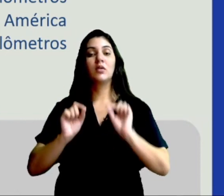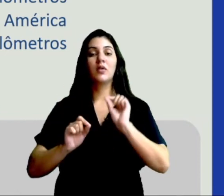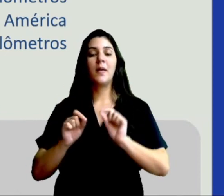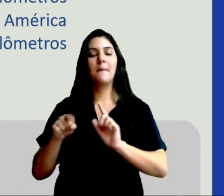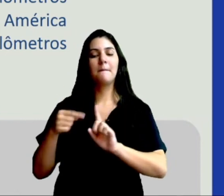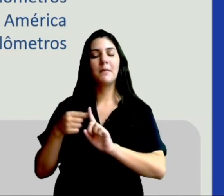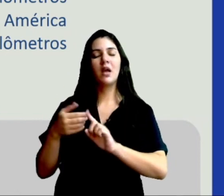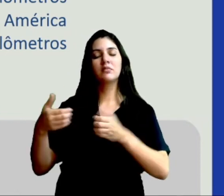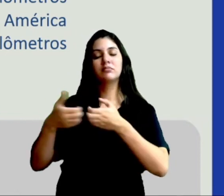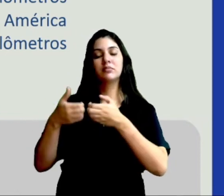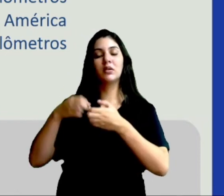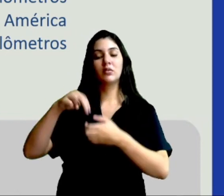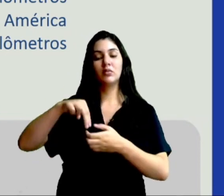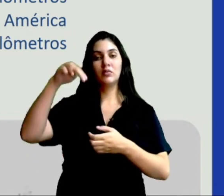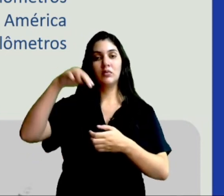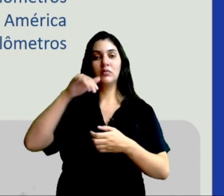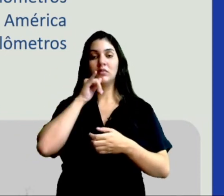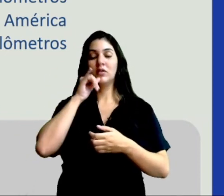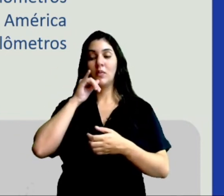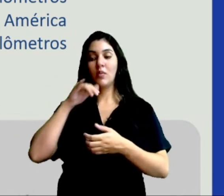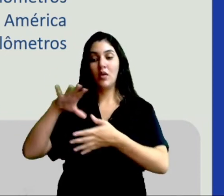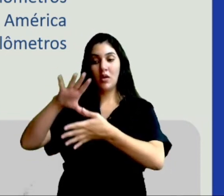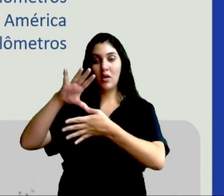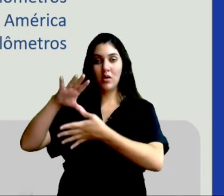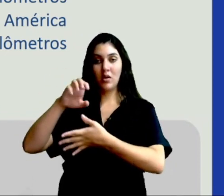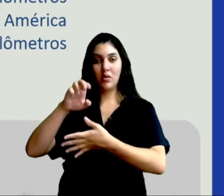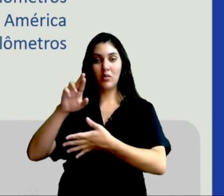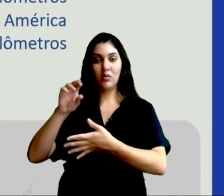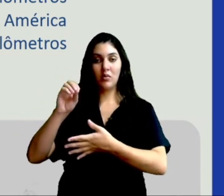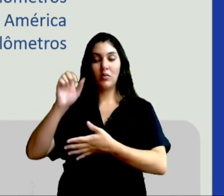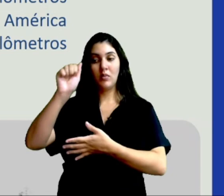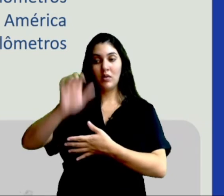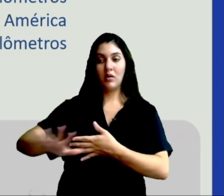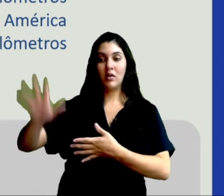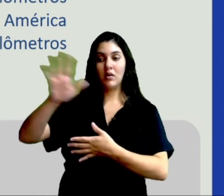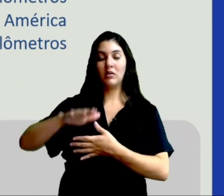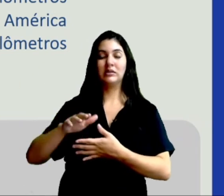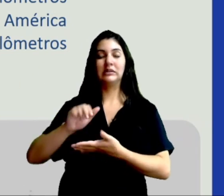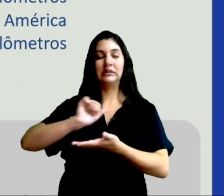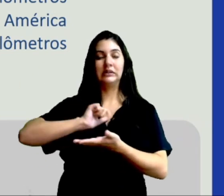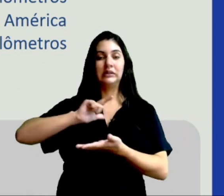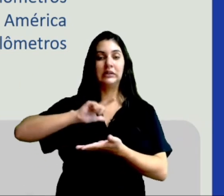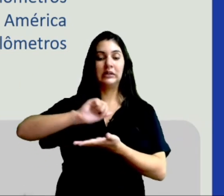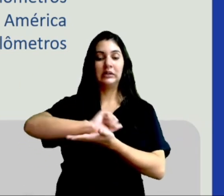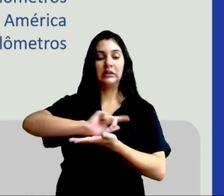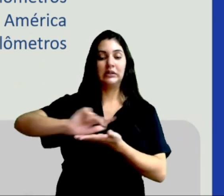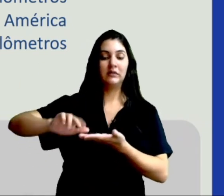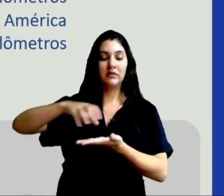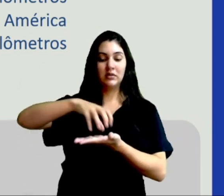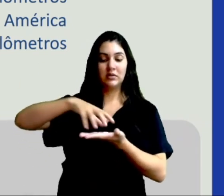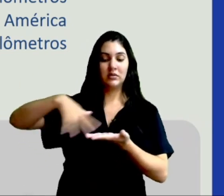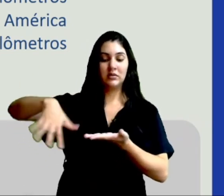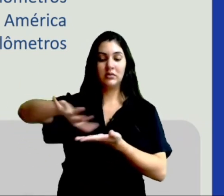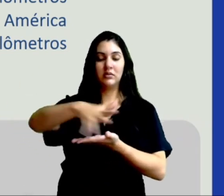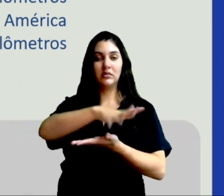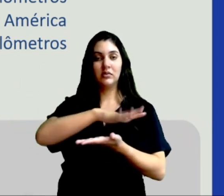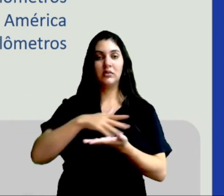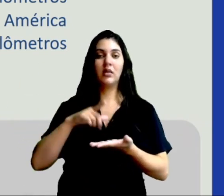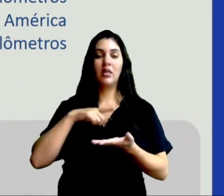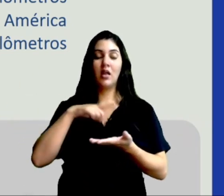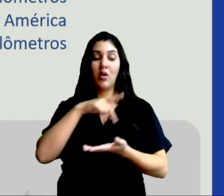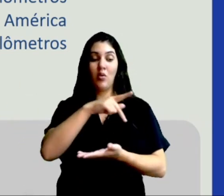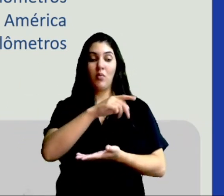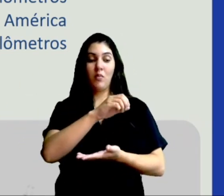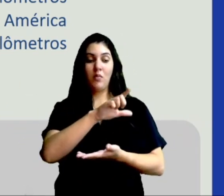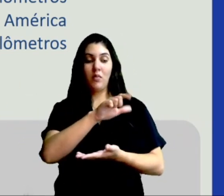norte. Então da Europa, da Ásia e inúmeras ilhas e arquipélagos espalhadas pelas águas polares, estendendo desde o Círculo Polar